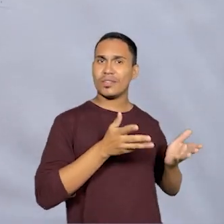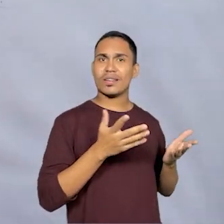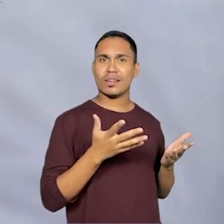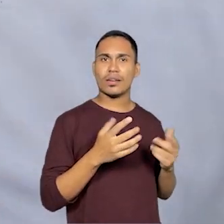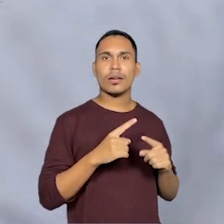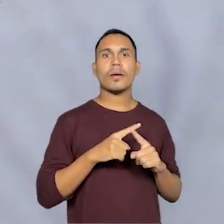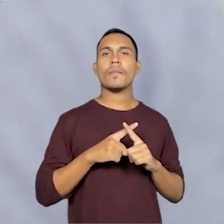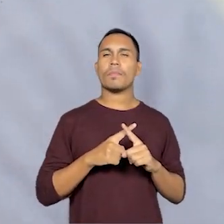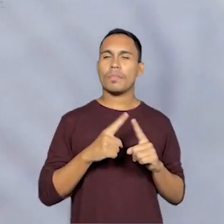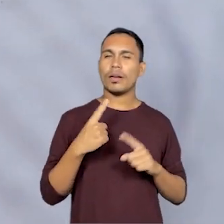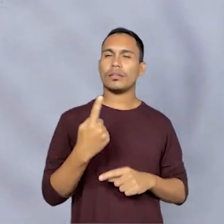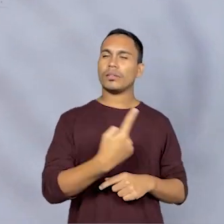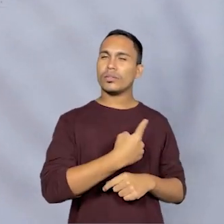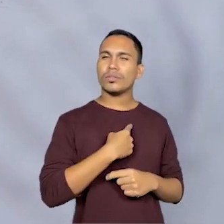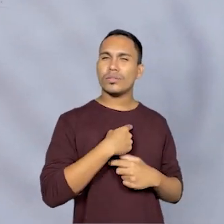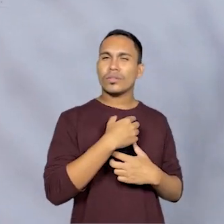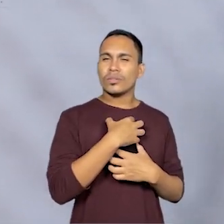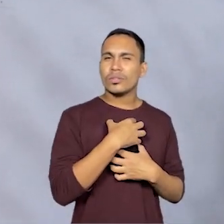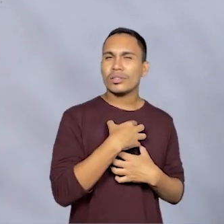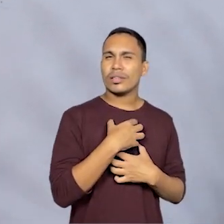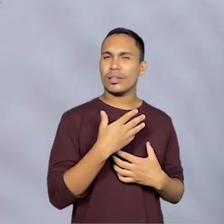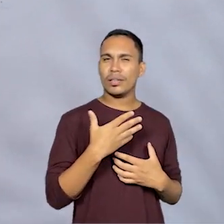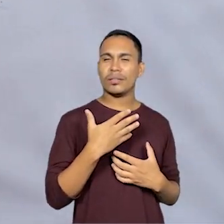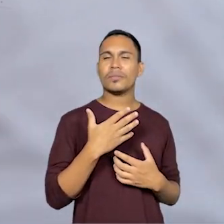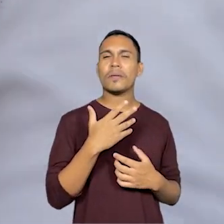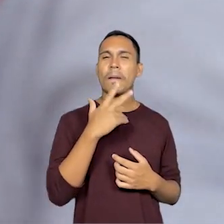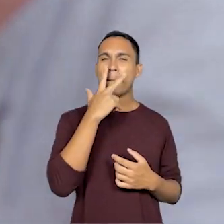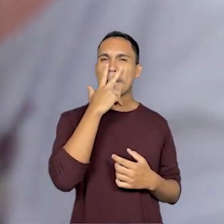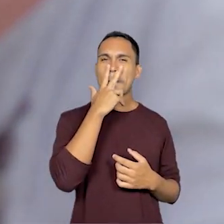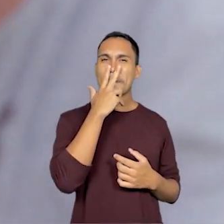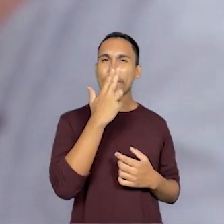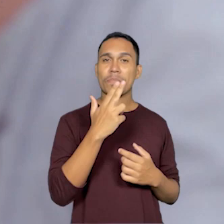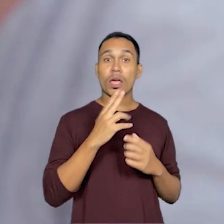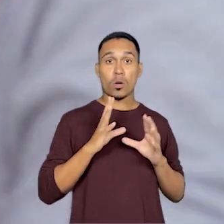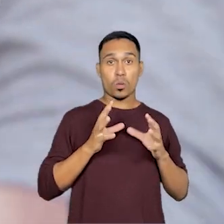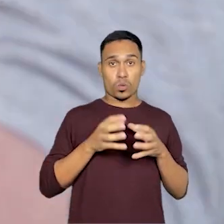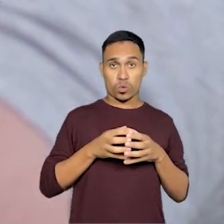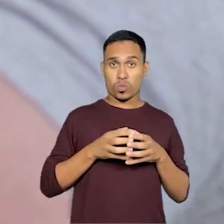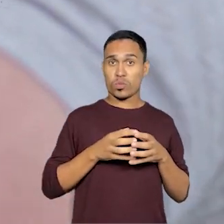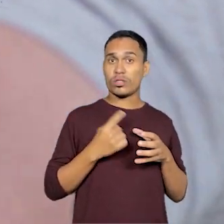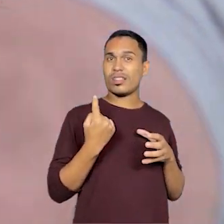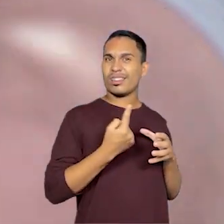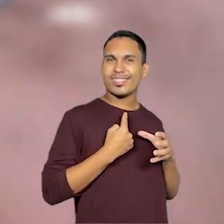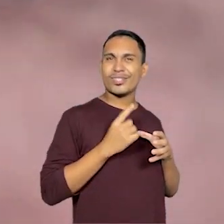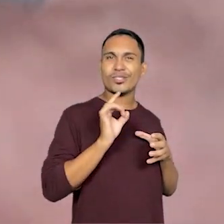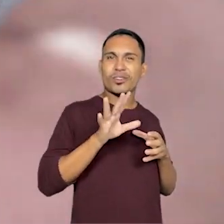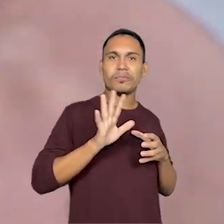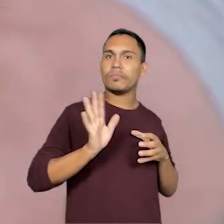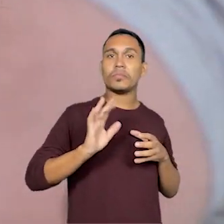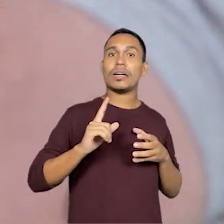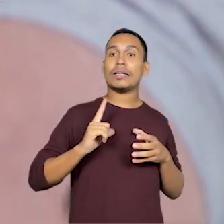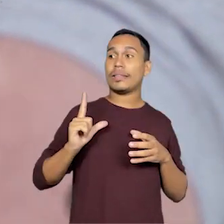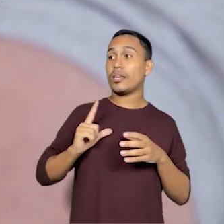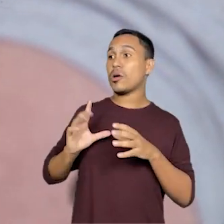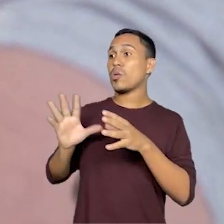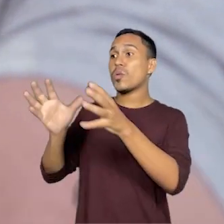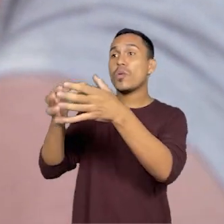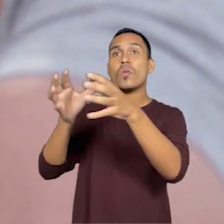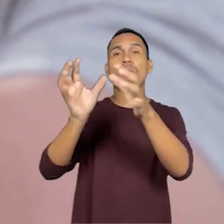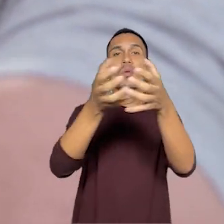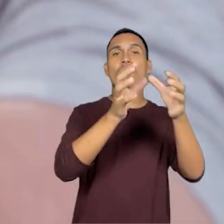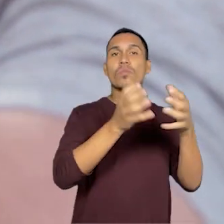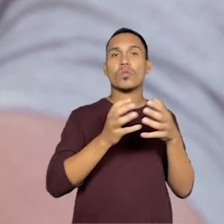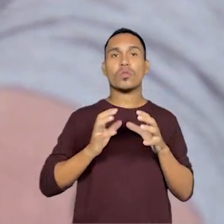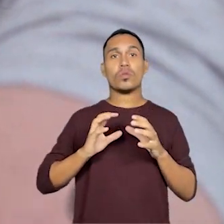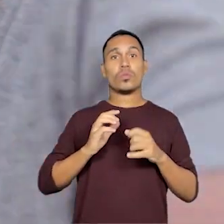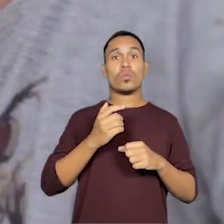gente faz, com as conexões que a gente faz... A gente é não só o grupo da gente, mas um conjunto de grupos e fazedores ali no início dos anos